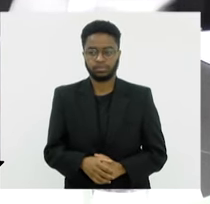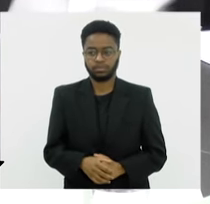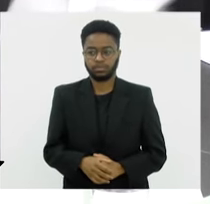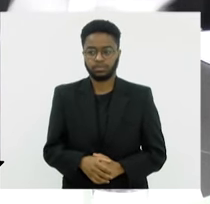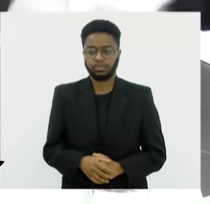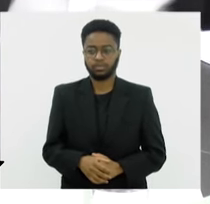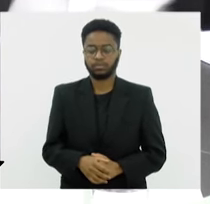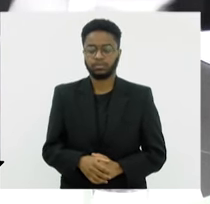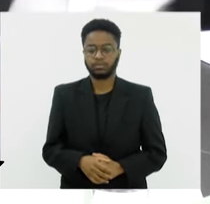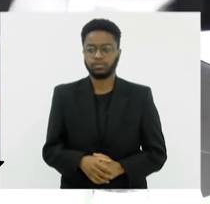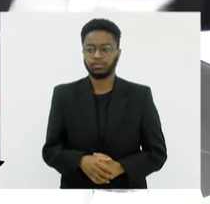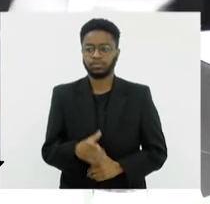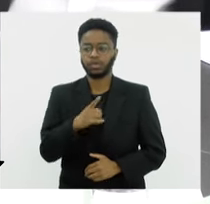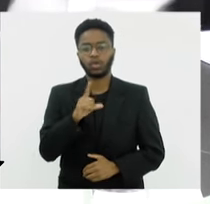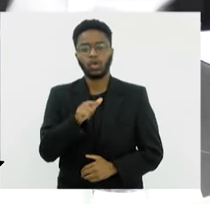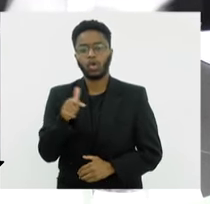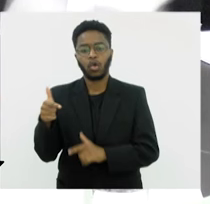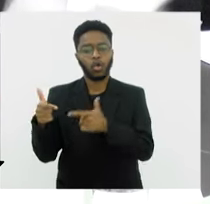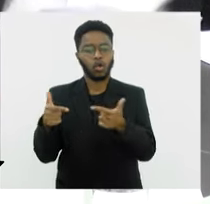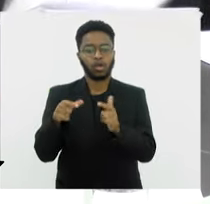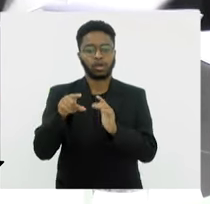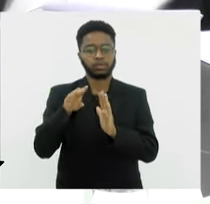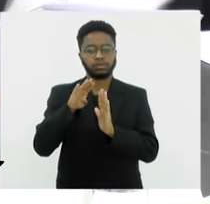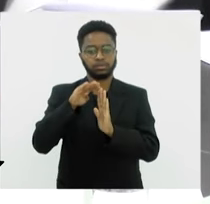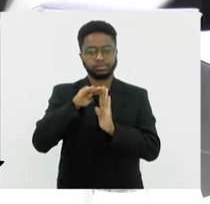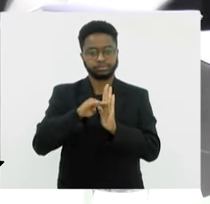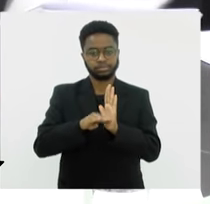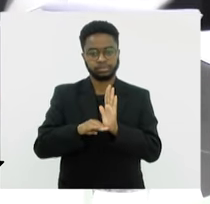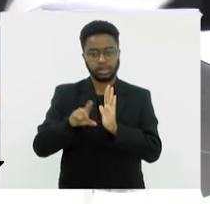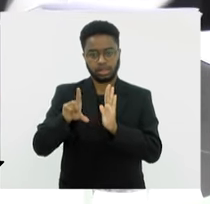E tem outras leis aqui, mas...